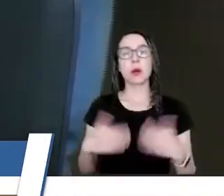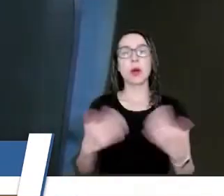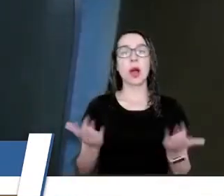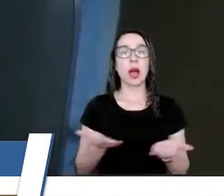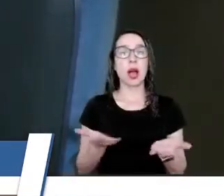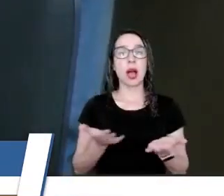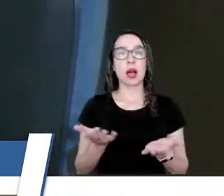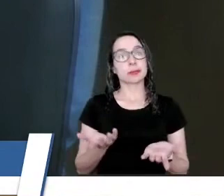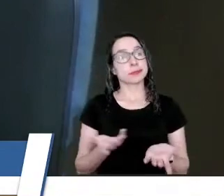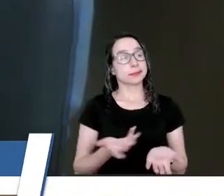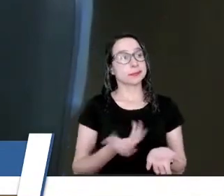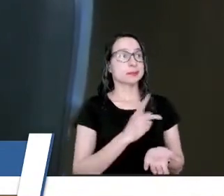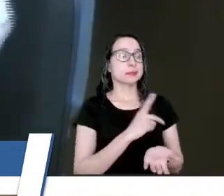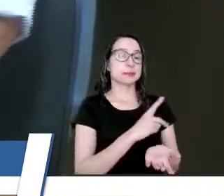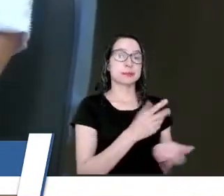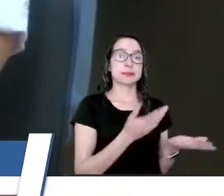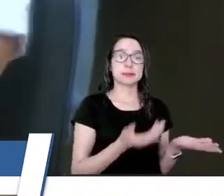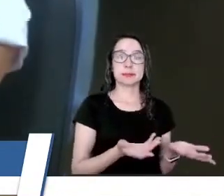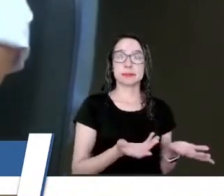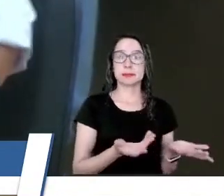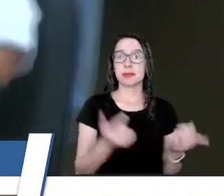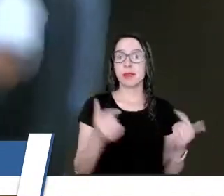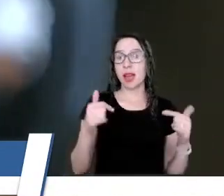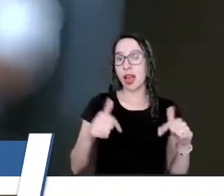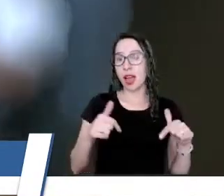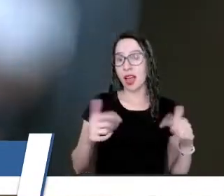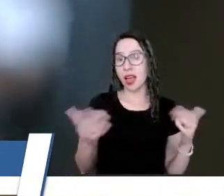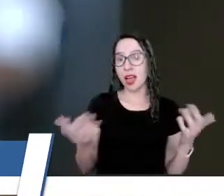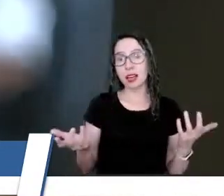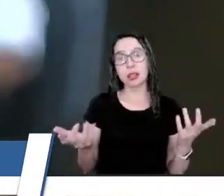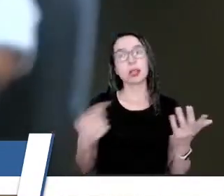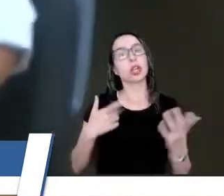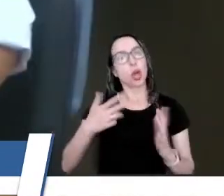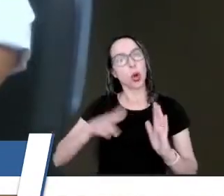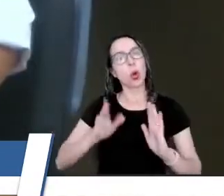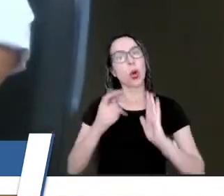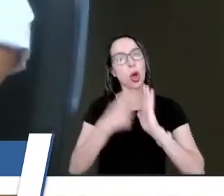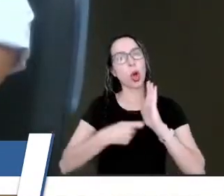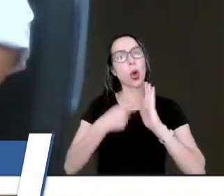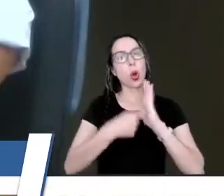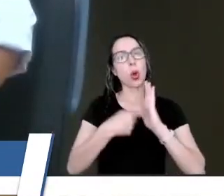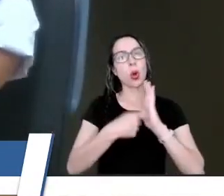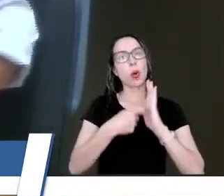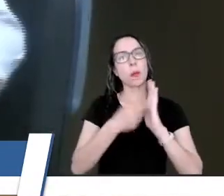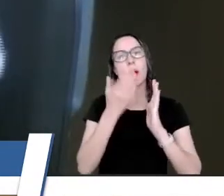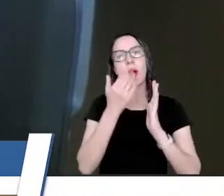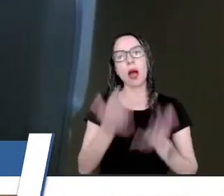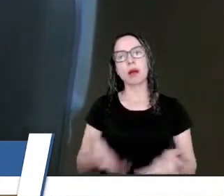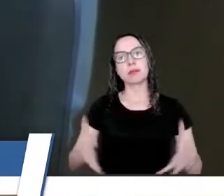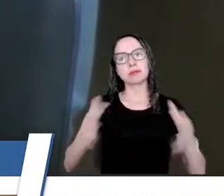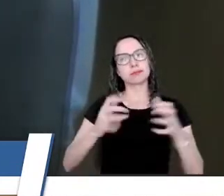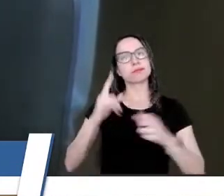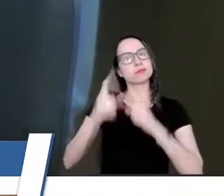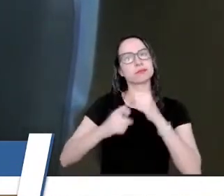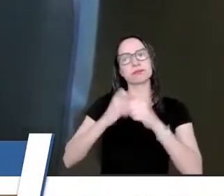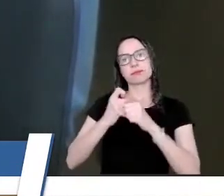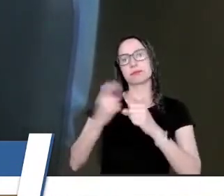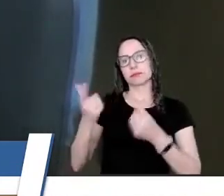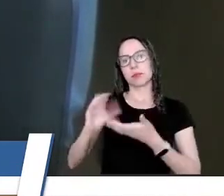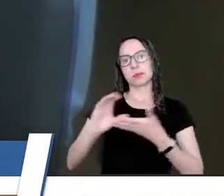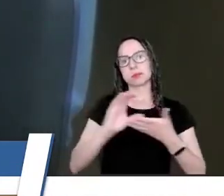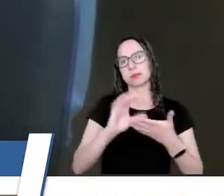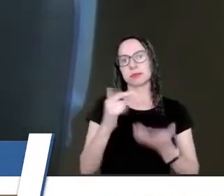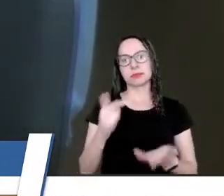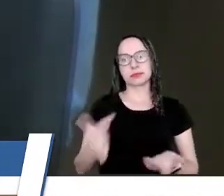presidente, do jeito que está aqui, nós vamos continuar cobrando as cestas básicas ano que vem, porque pelo jeito não tem dotação. E eu não entendo